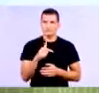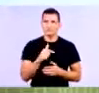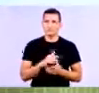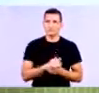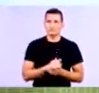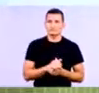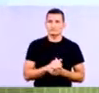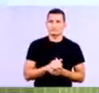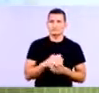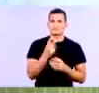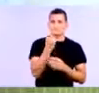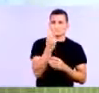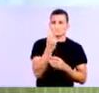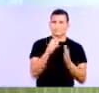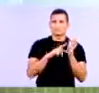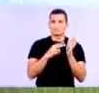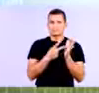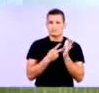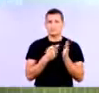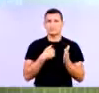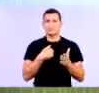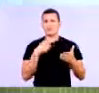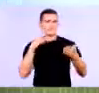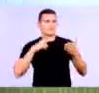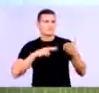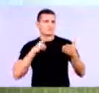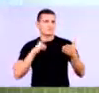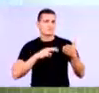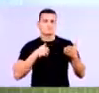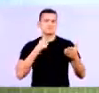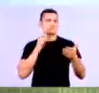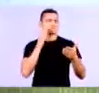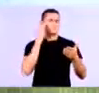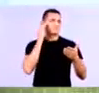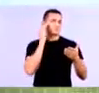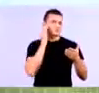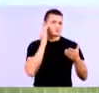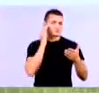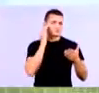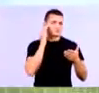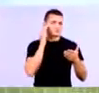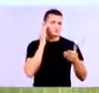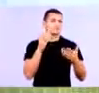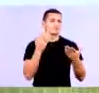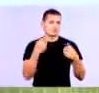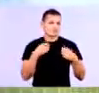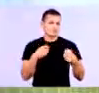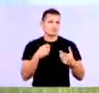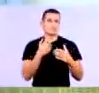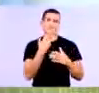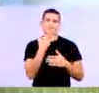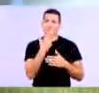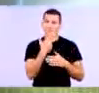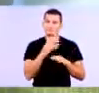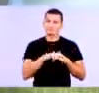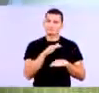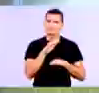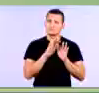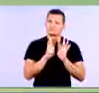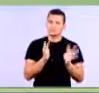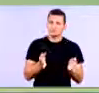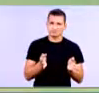dizer, duplo sentido. Ah, eu li, mas eu não entendi. Né? Então, ele tem que ser uma linguagem mais